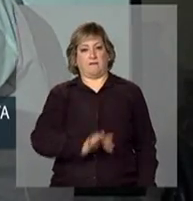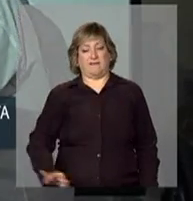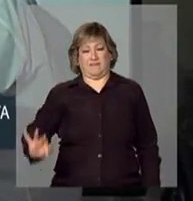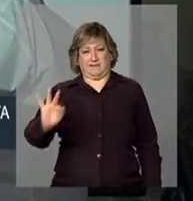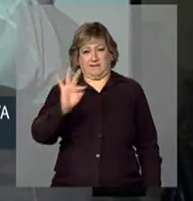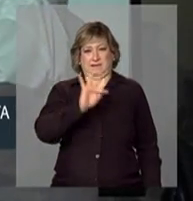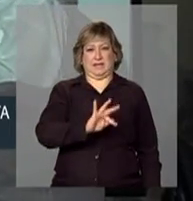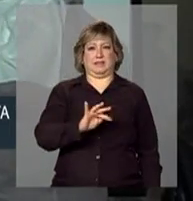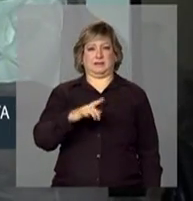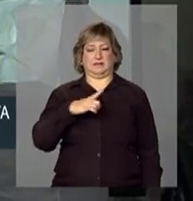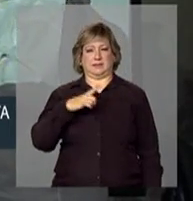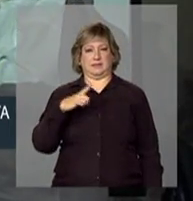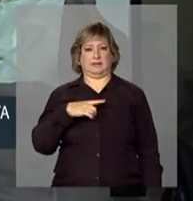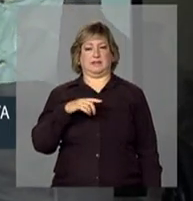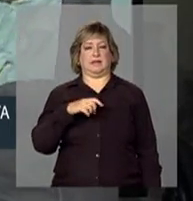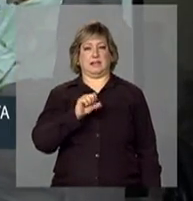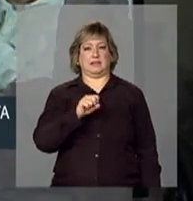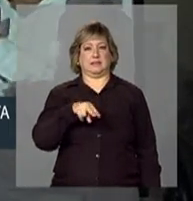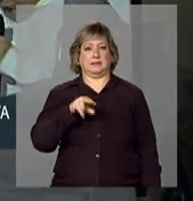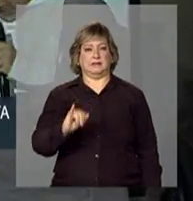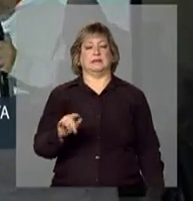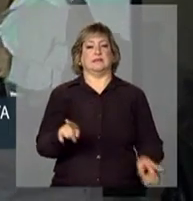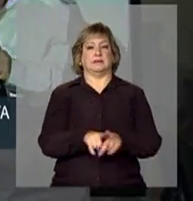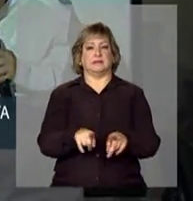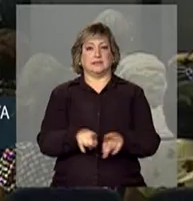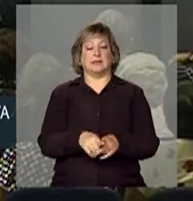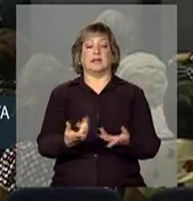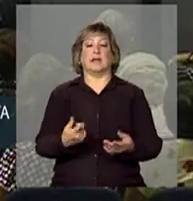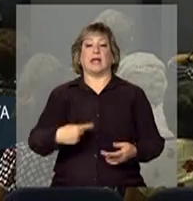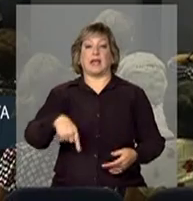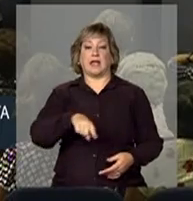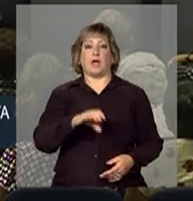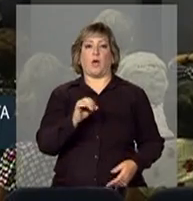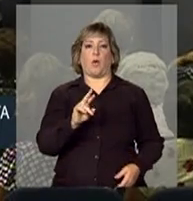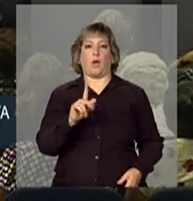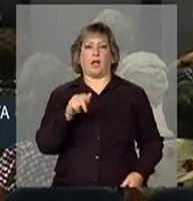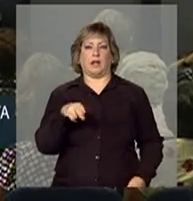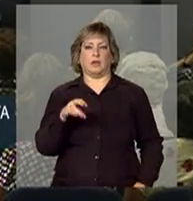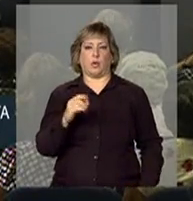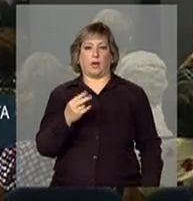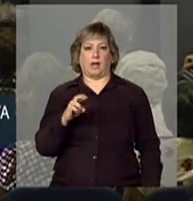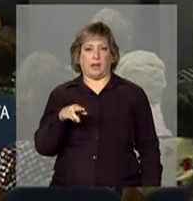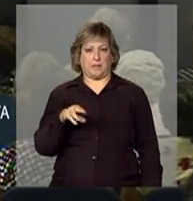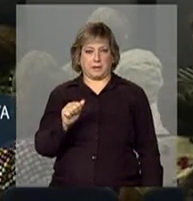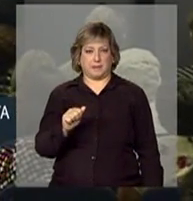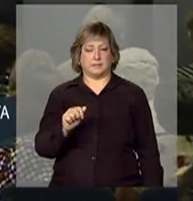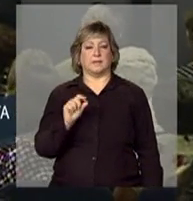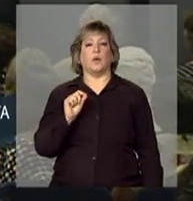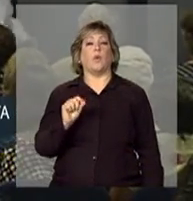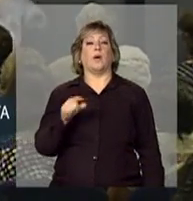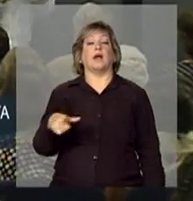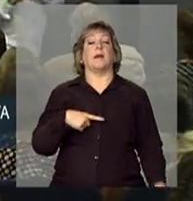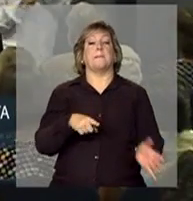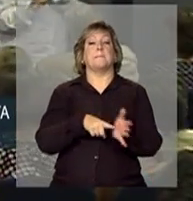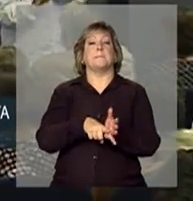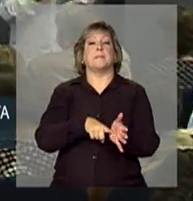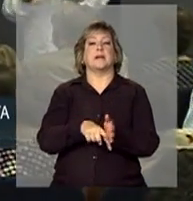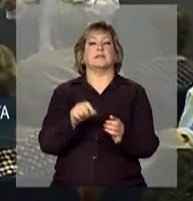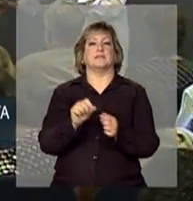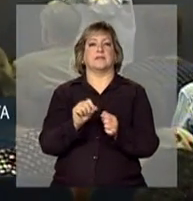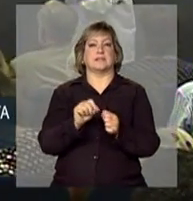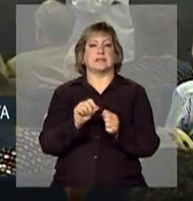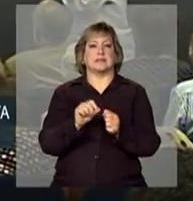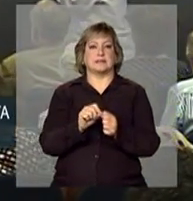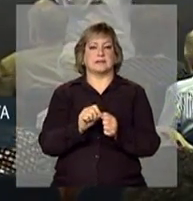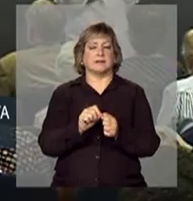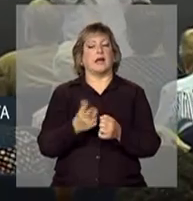Dentel, SNI de novo, tá? Então, esse é só um dos organogramas. Bom, aí o que que a pesquisa fez? Nós, então, montamos